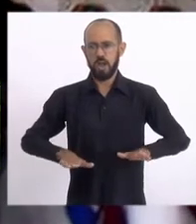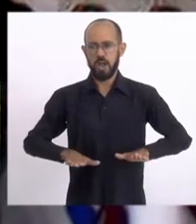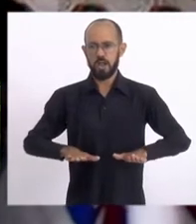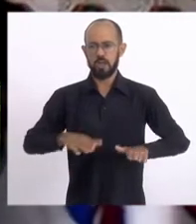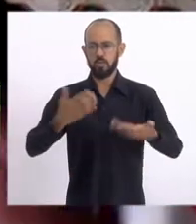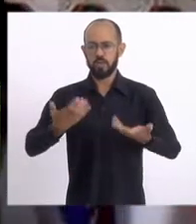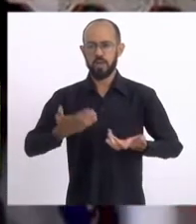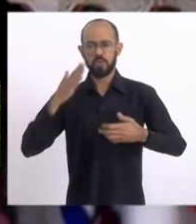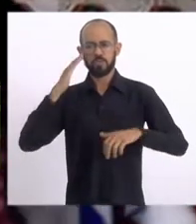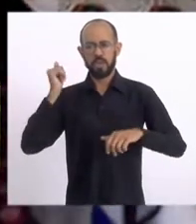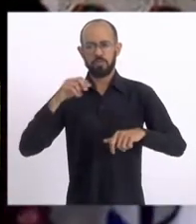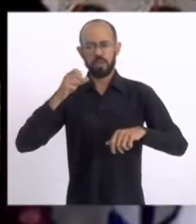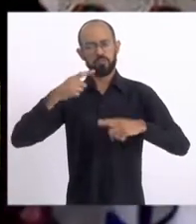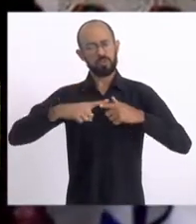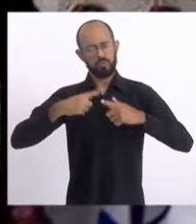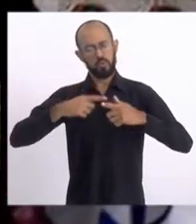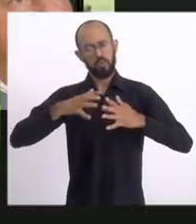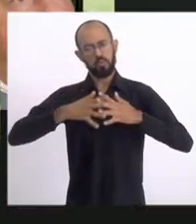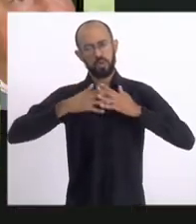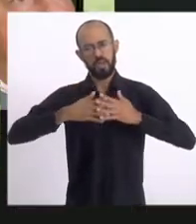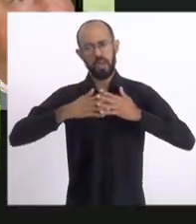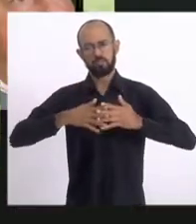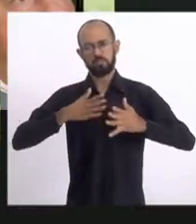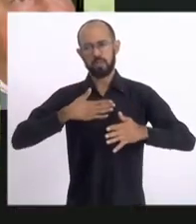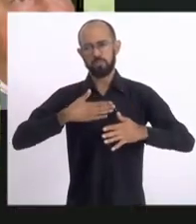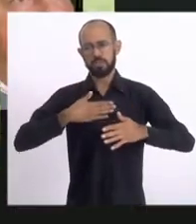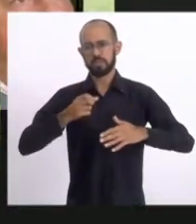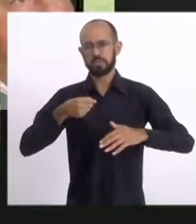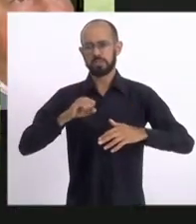saber, porque ficou bem nebuloso para mim, se é a